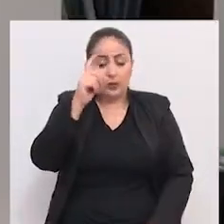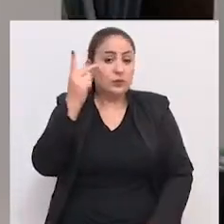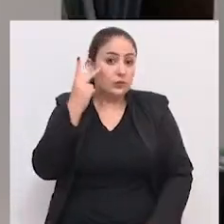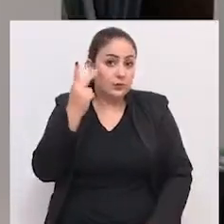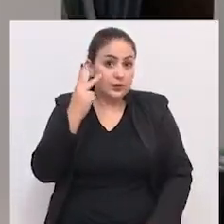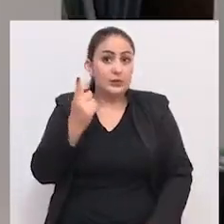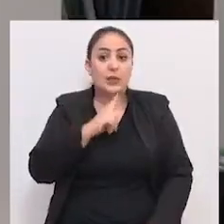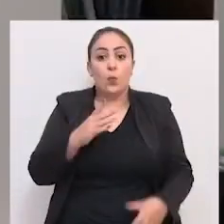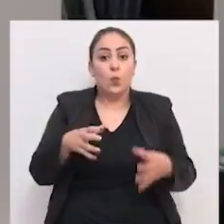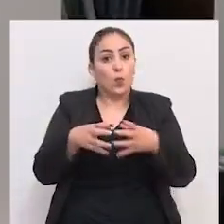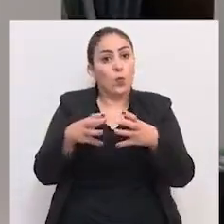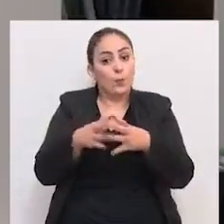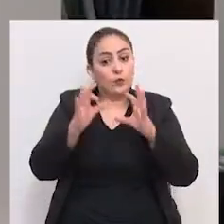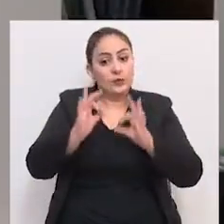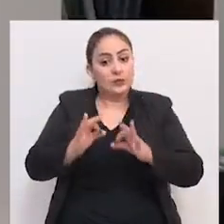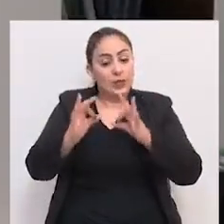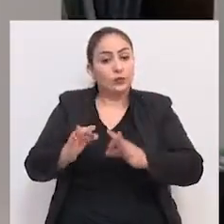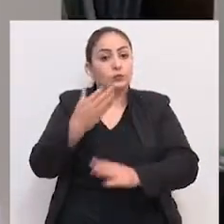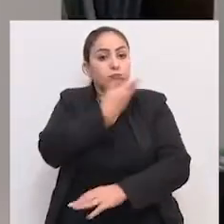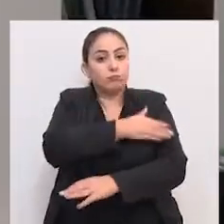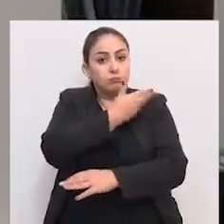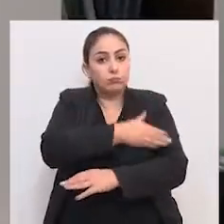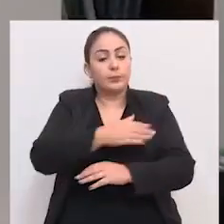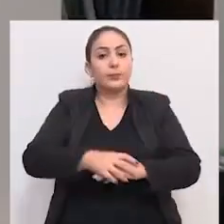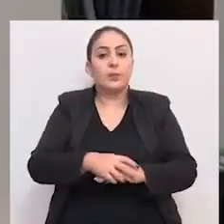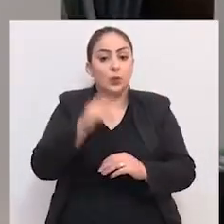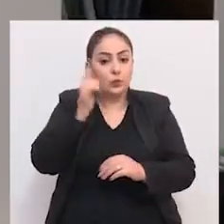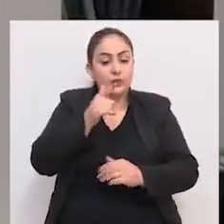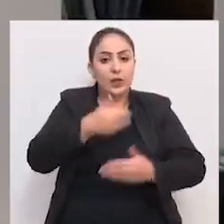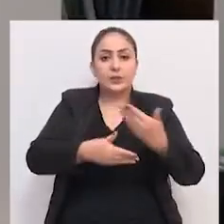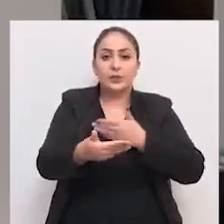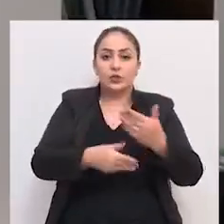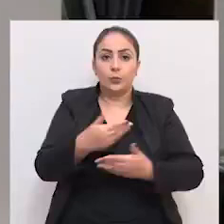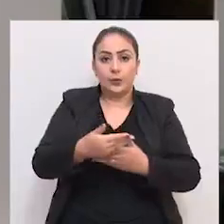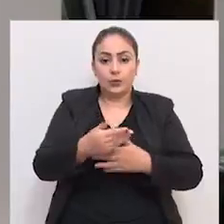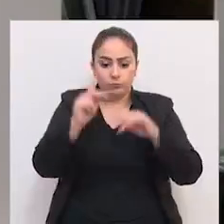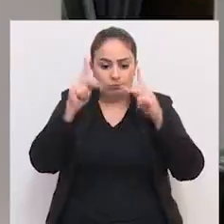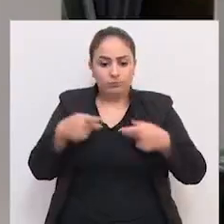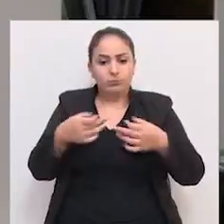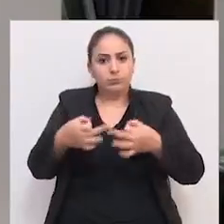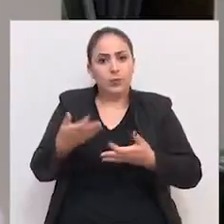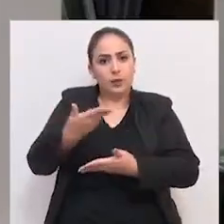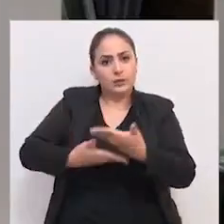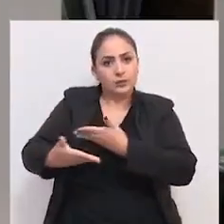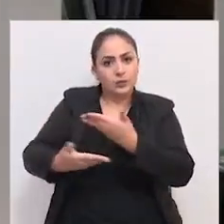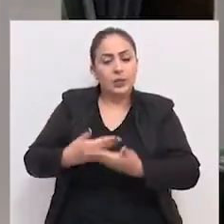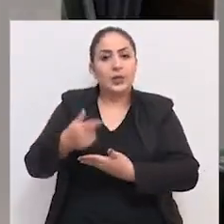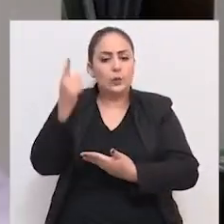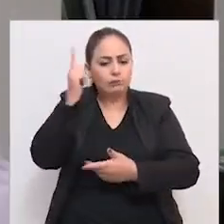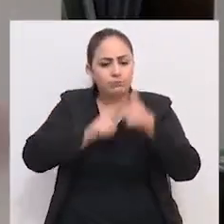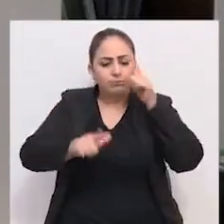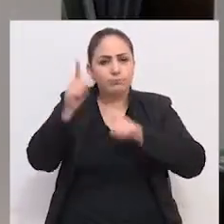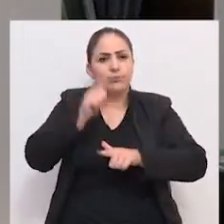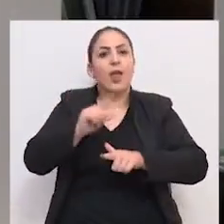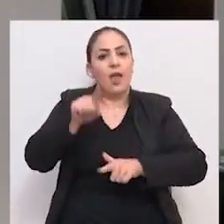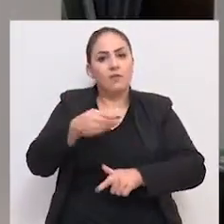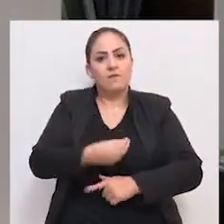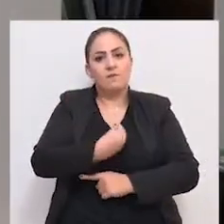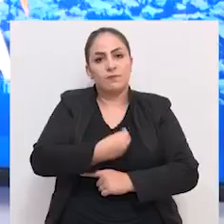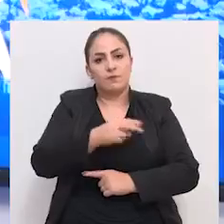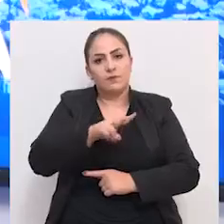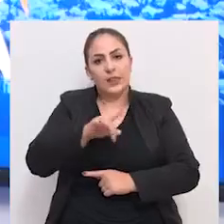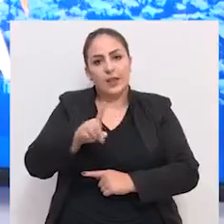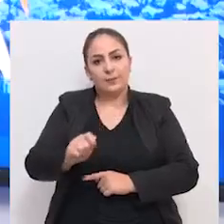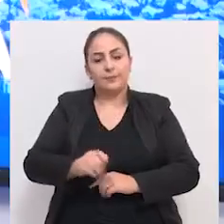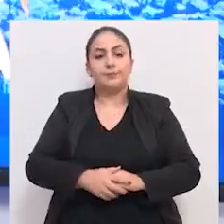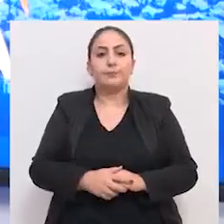Hospital São Vicente de Paula temos um grupo adequado, treinado, para que tenha um atendimento humanizado e que tenhamos a vitória que é a